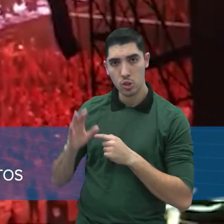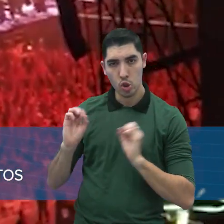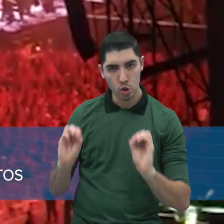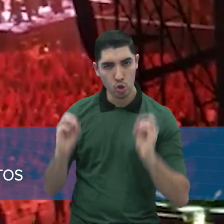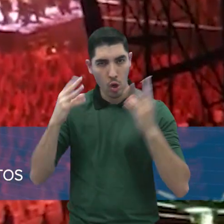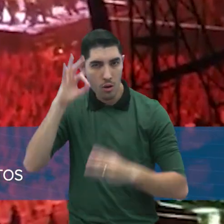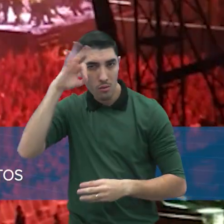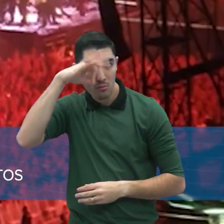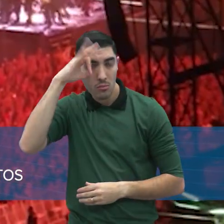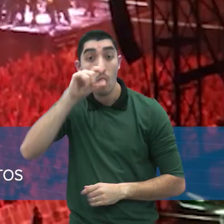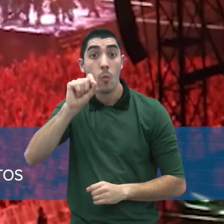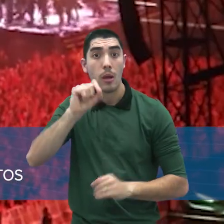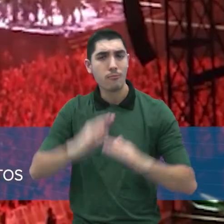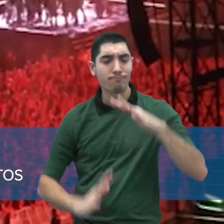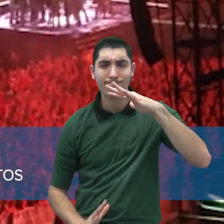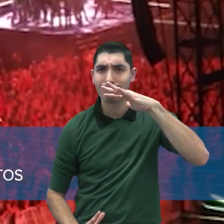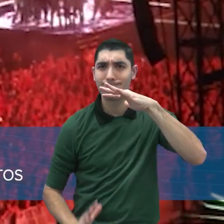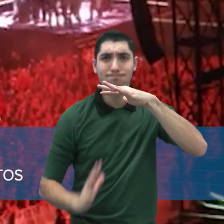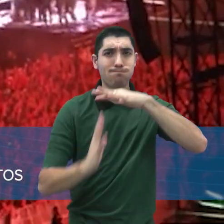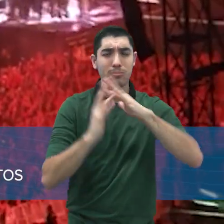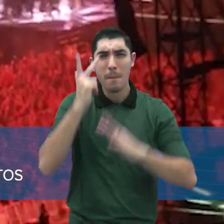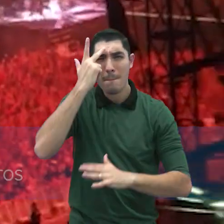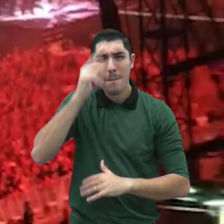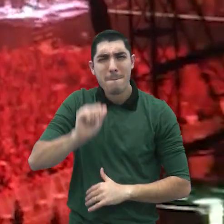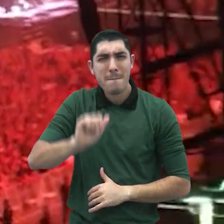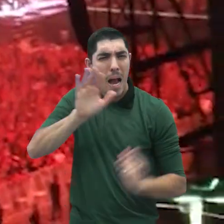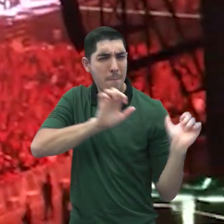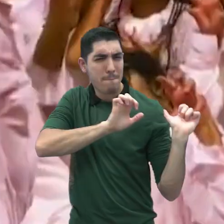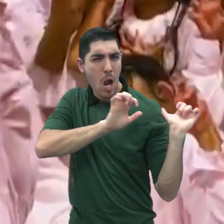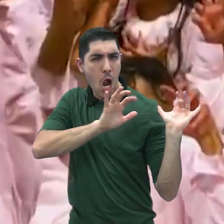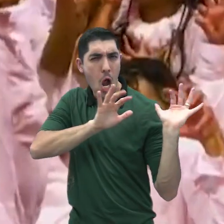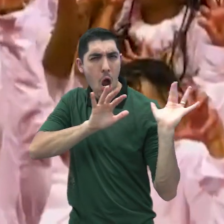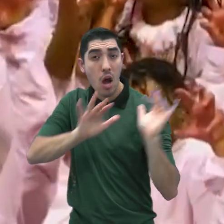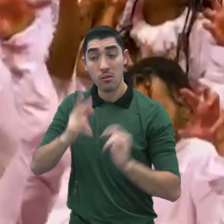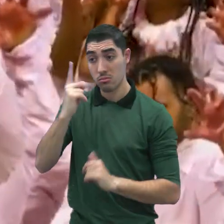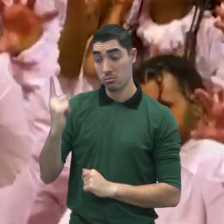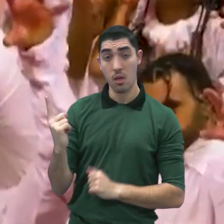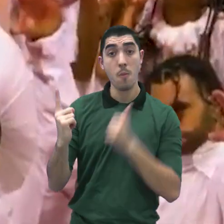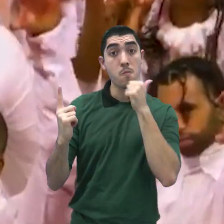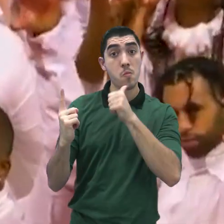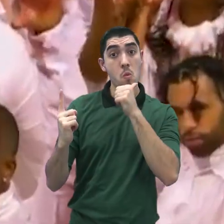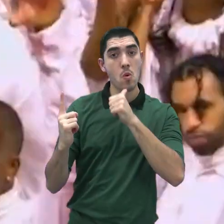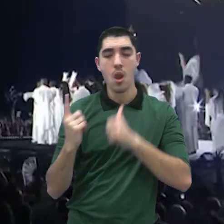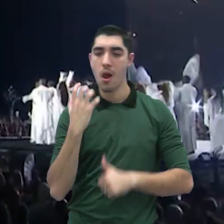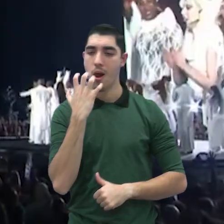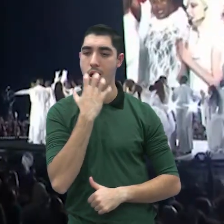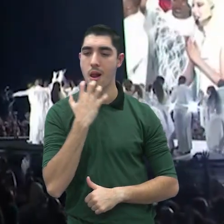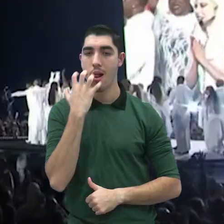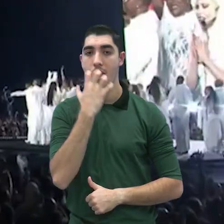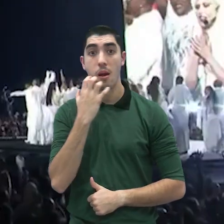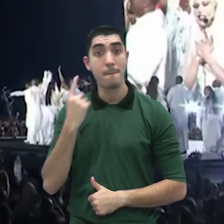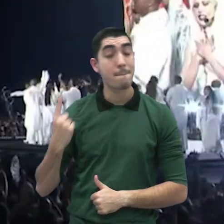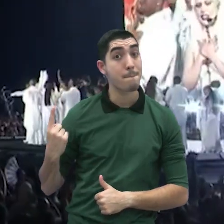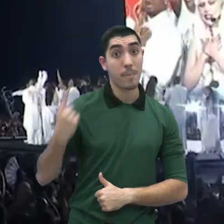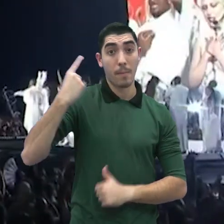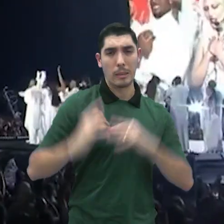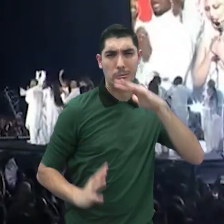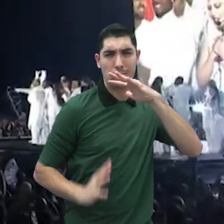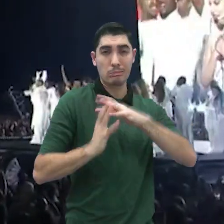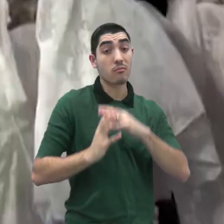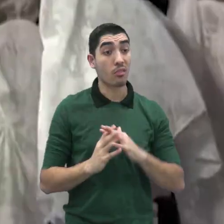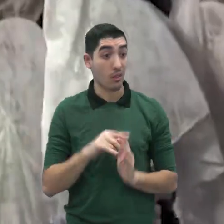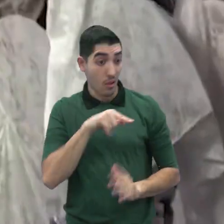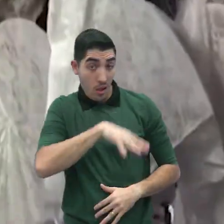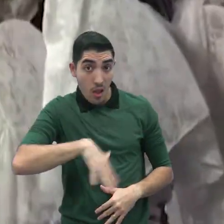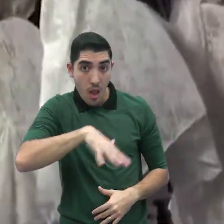entrou para o livro dos recordes de maior público de uma apresentação solo de uma artista feminina. Uma demonstração clara do que